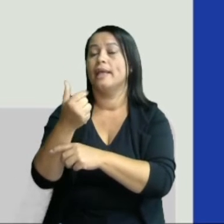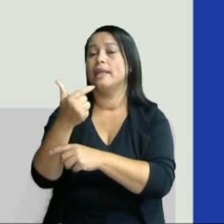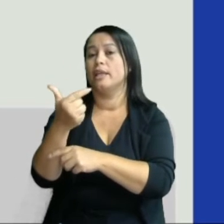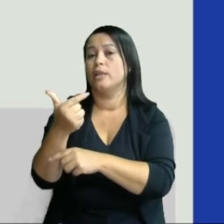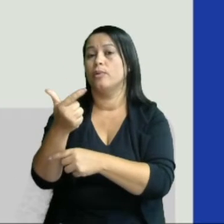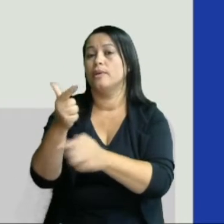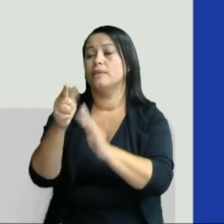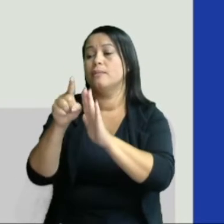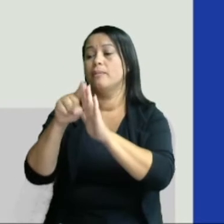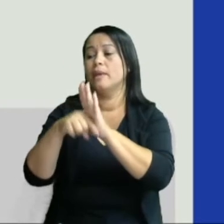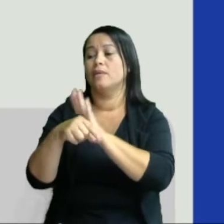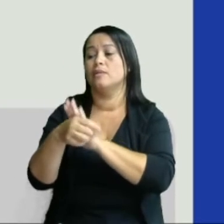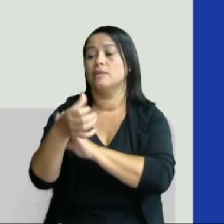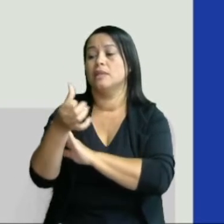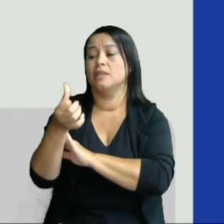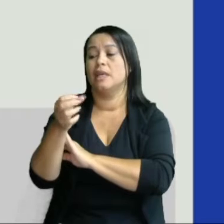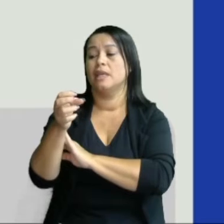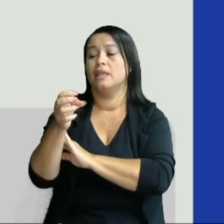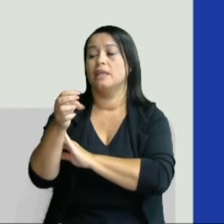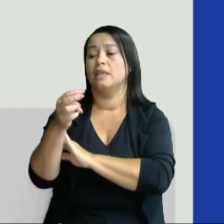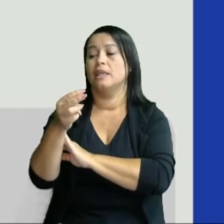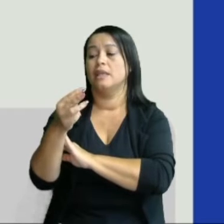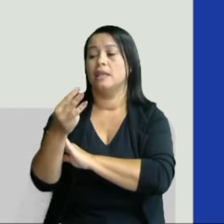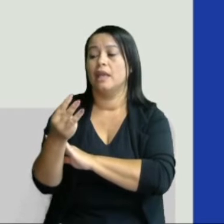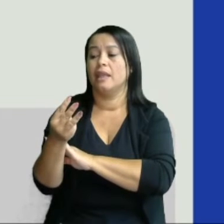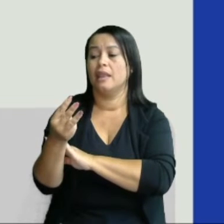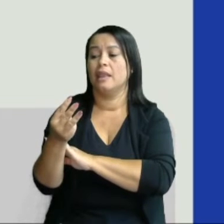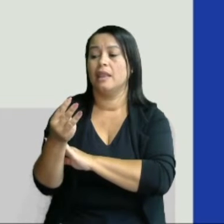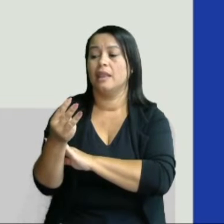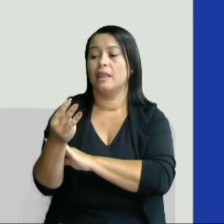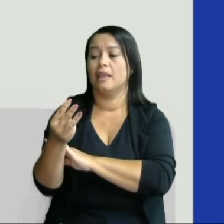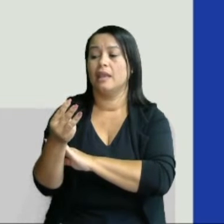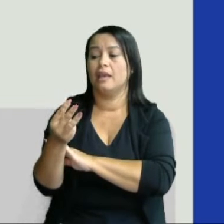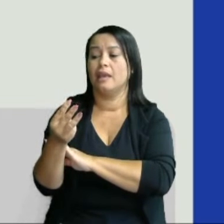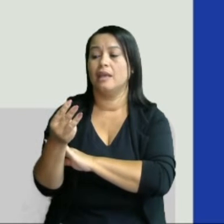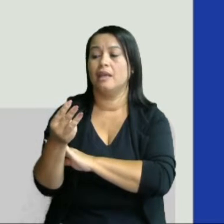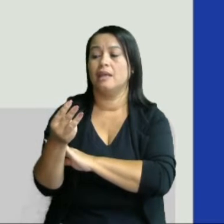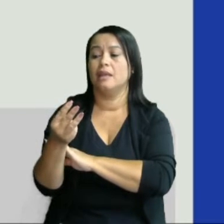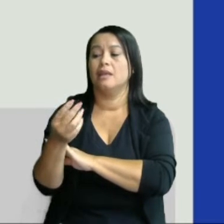82 menos 63 vai me dar quanto?